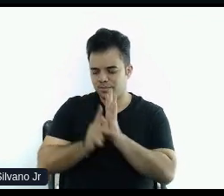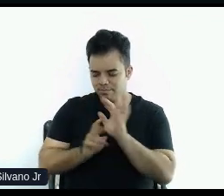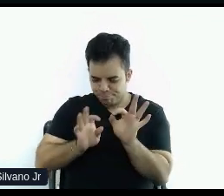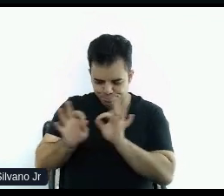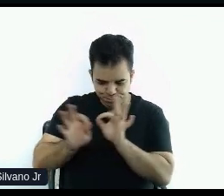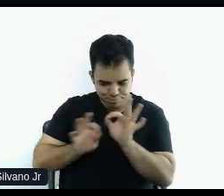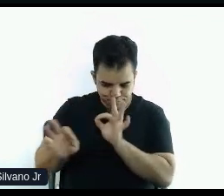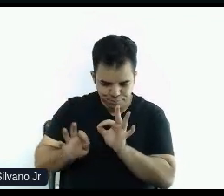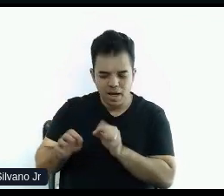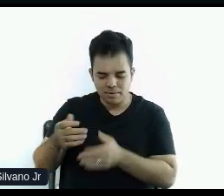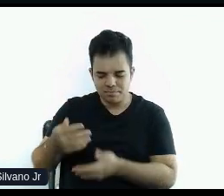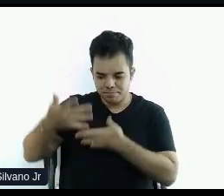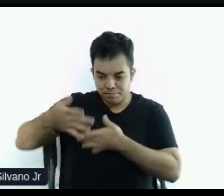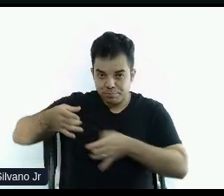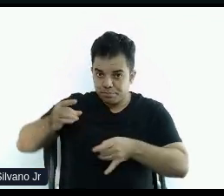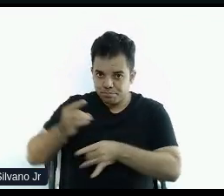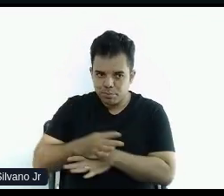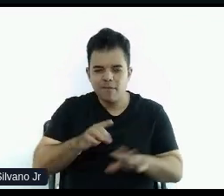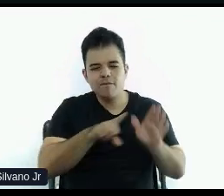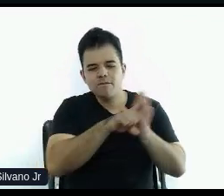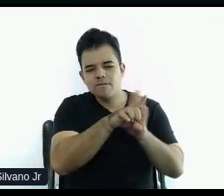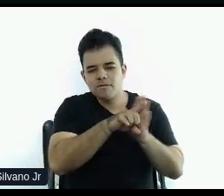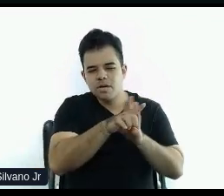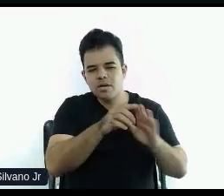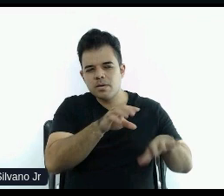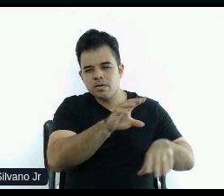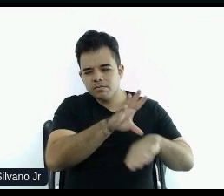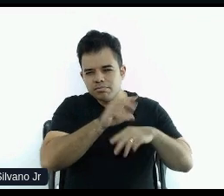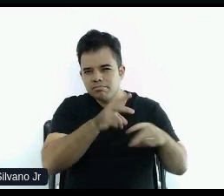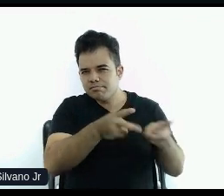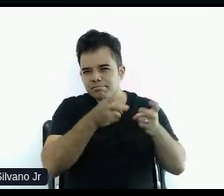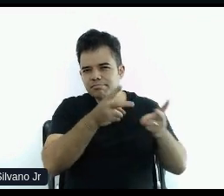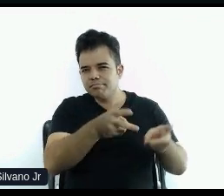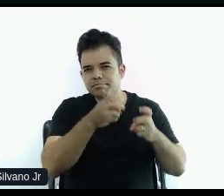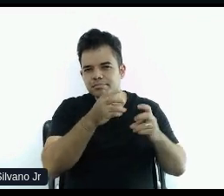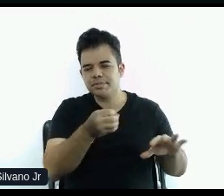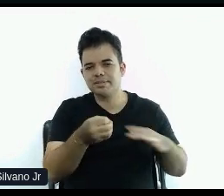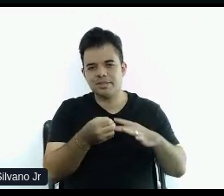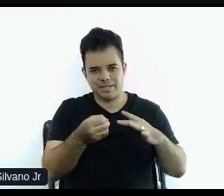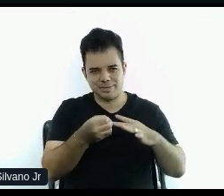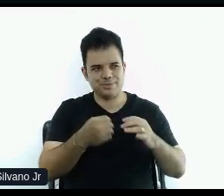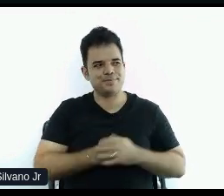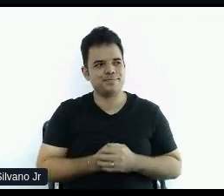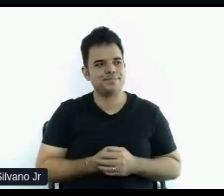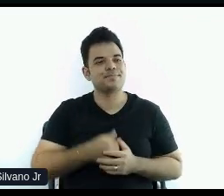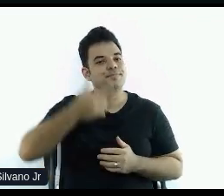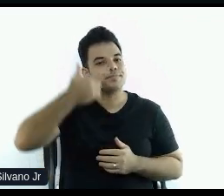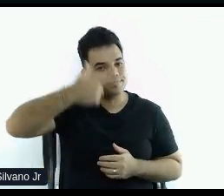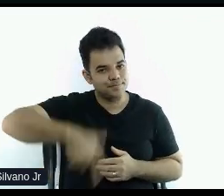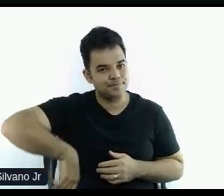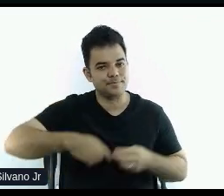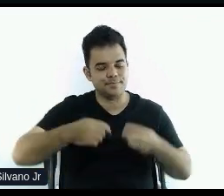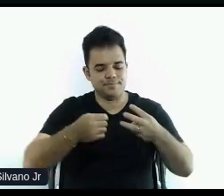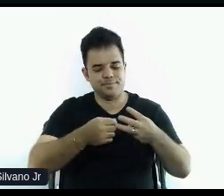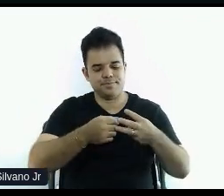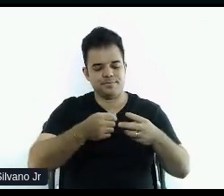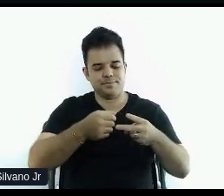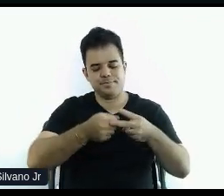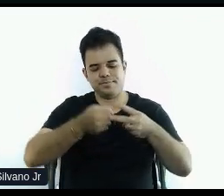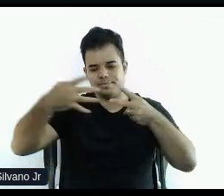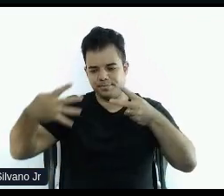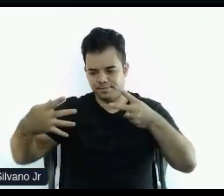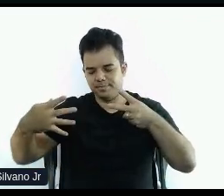avaliar qual é a experiência do usuário. E aí, enfim, como uma terceira etapa, a gente faz essas análises